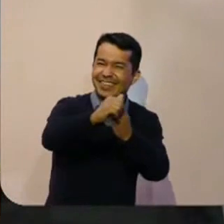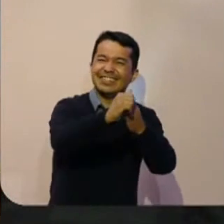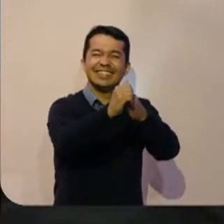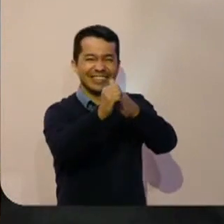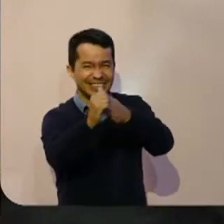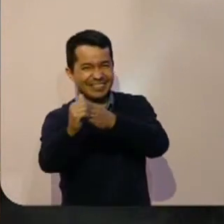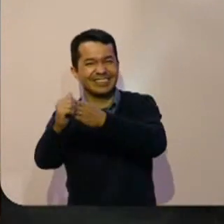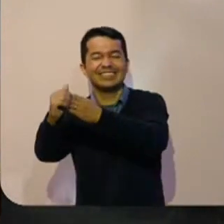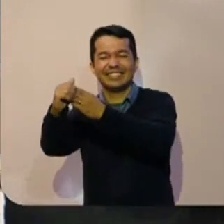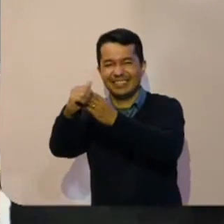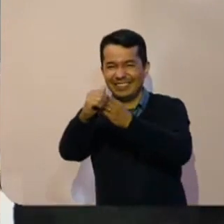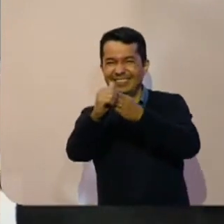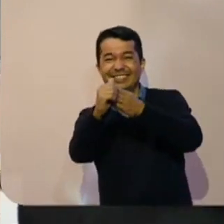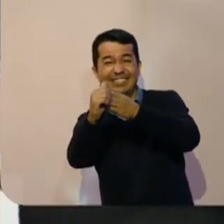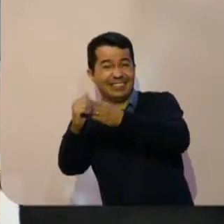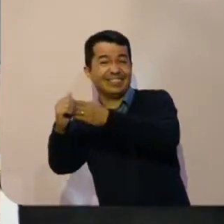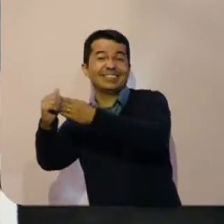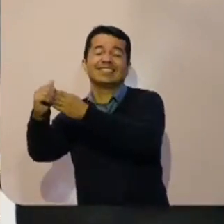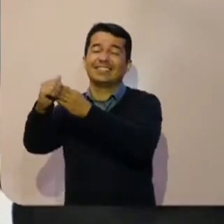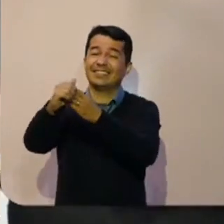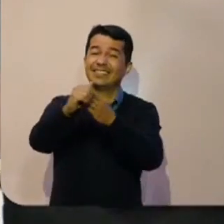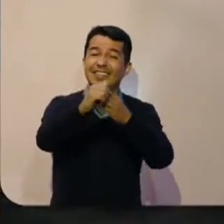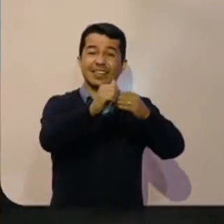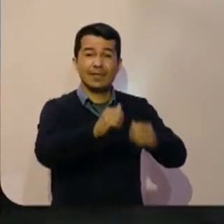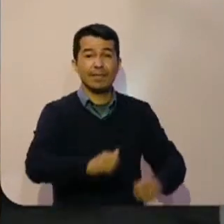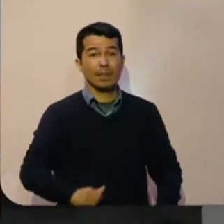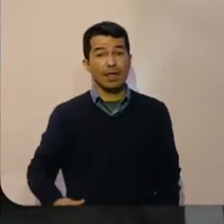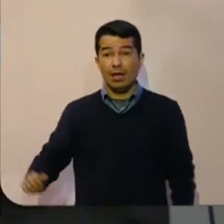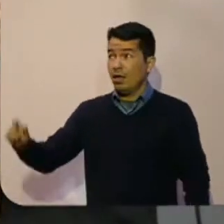Segura, pois